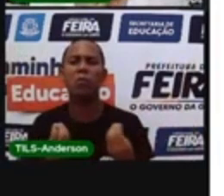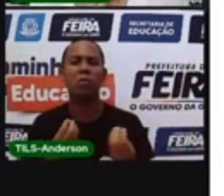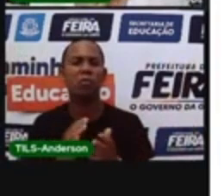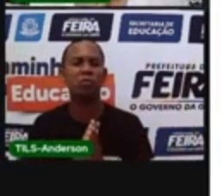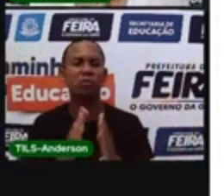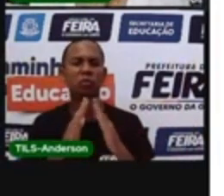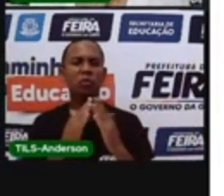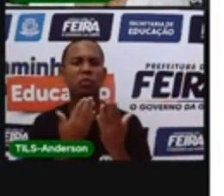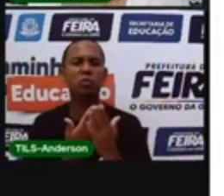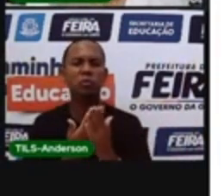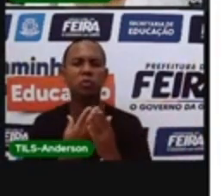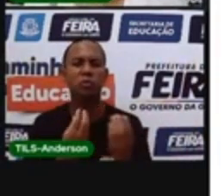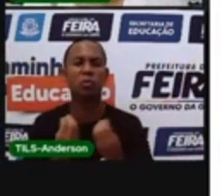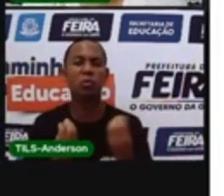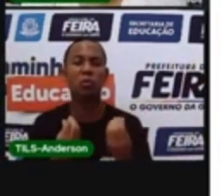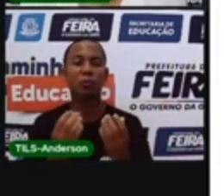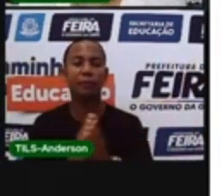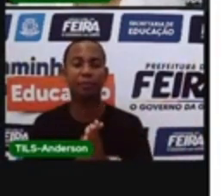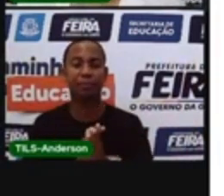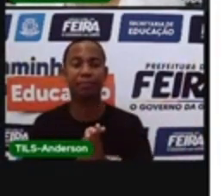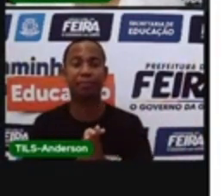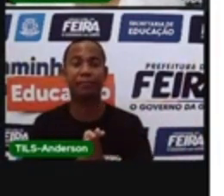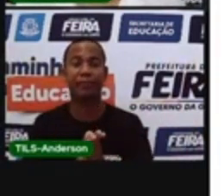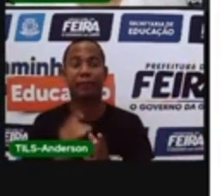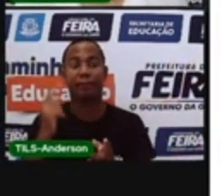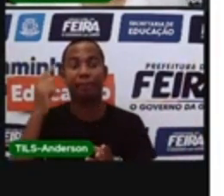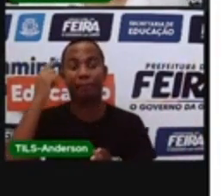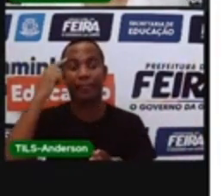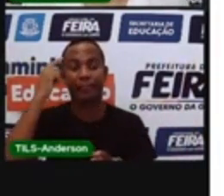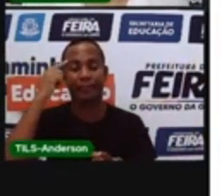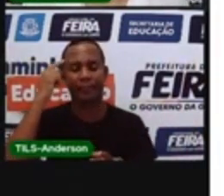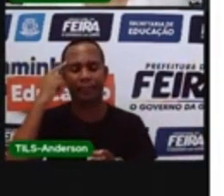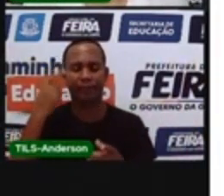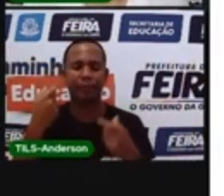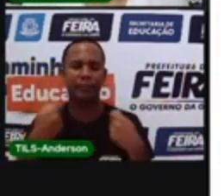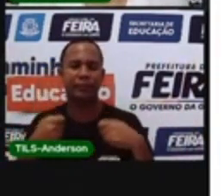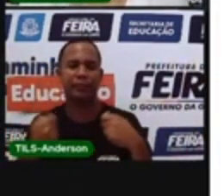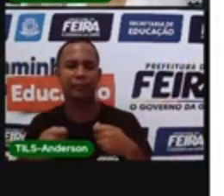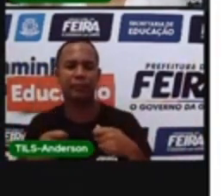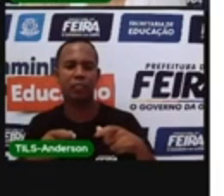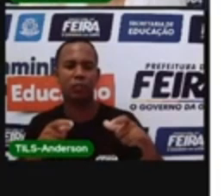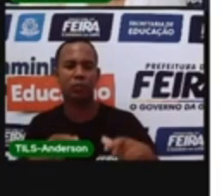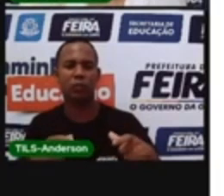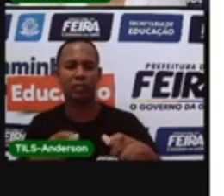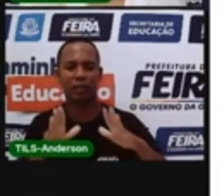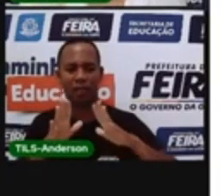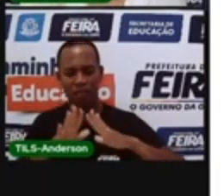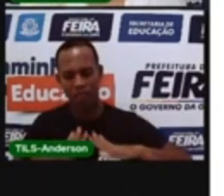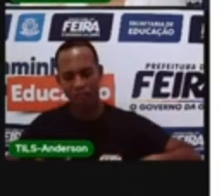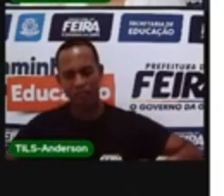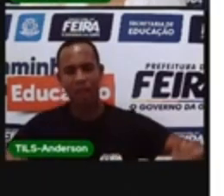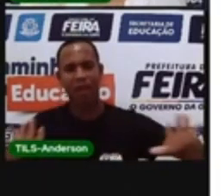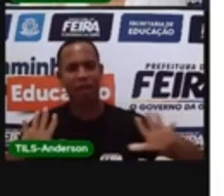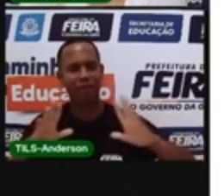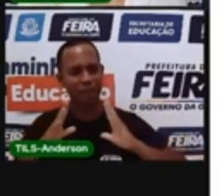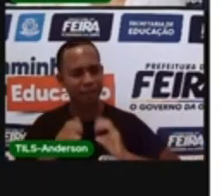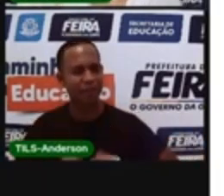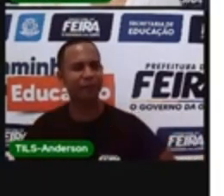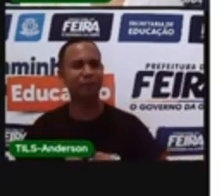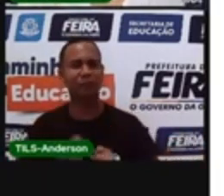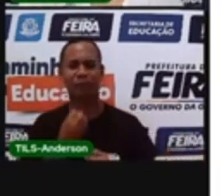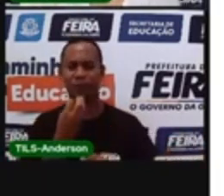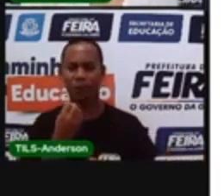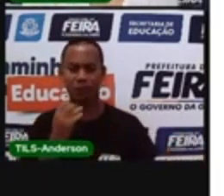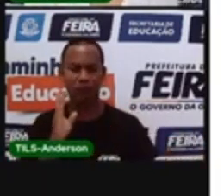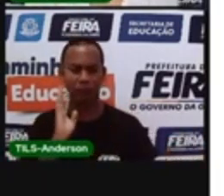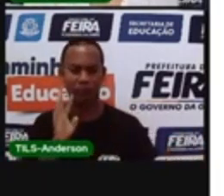essa aula? Então, a gente precisa o quê? De um ambiente saudável, inclusive para vocês estudarem aí.